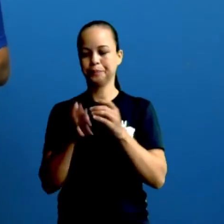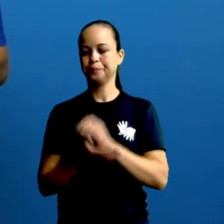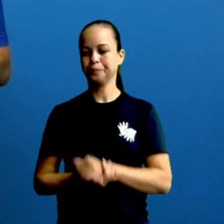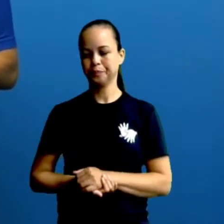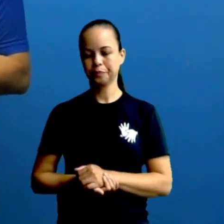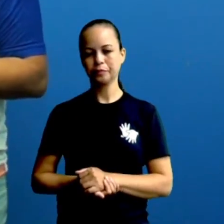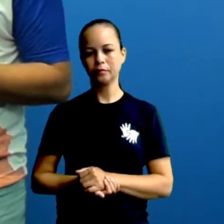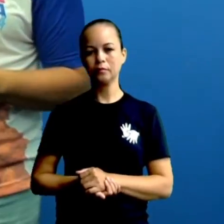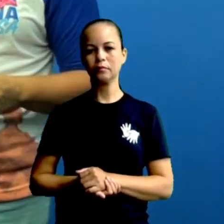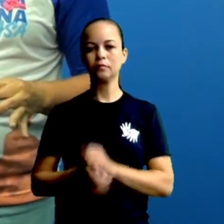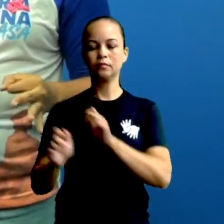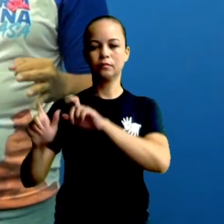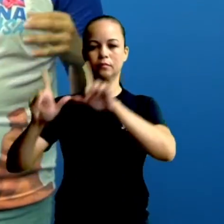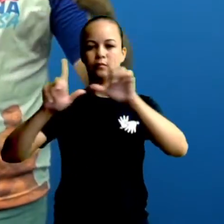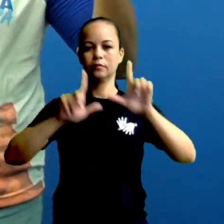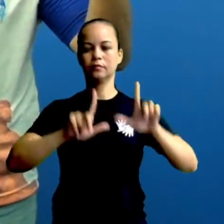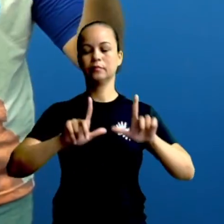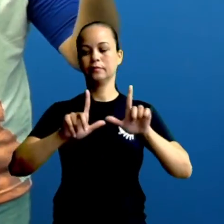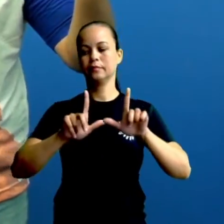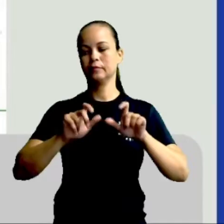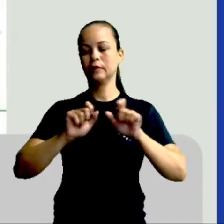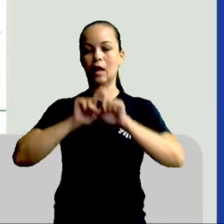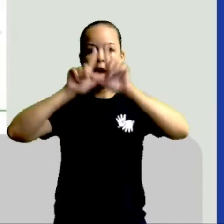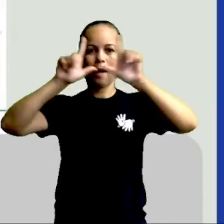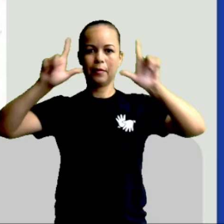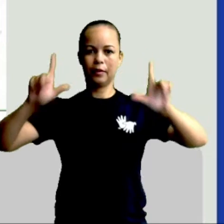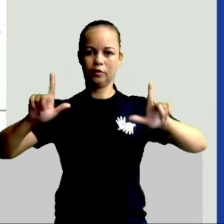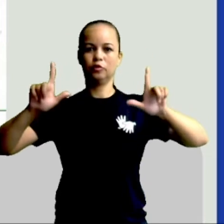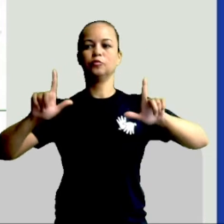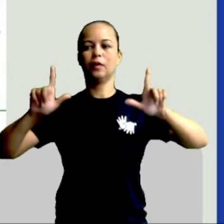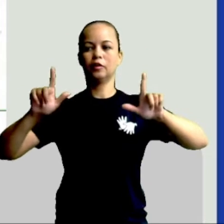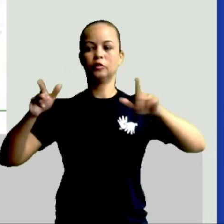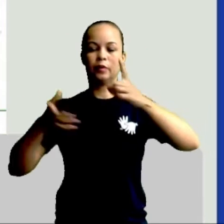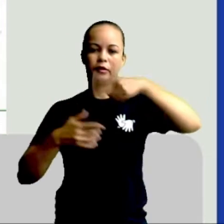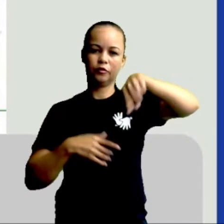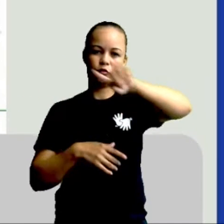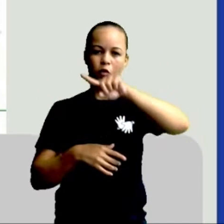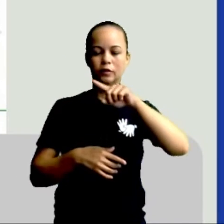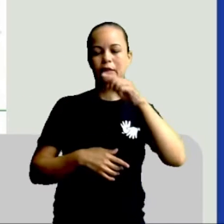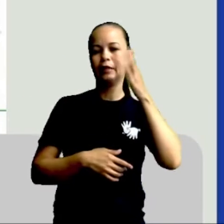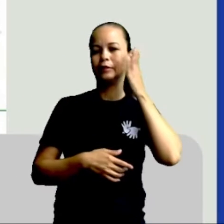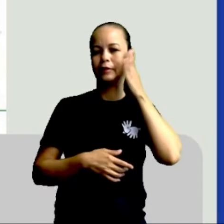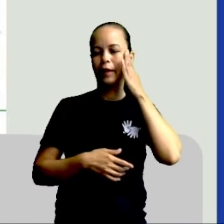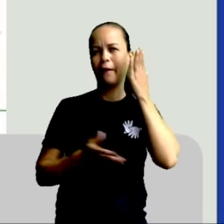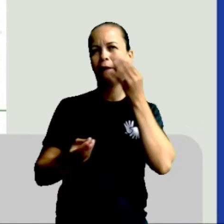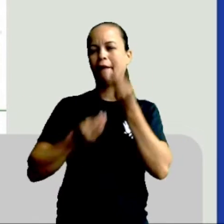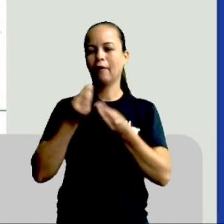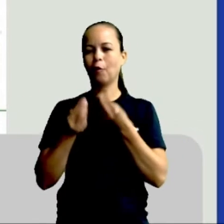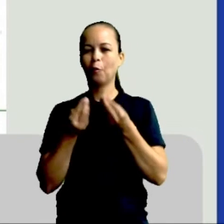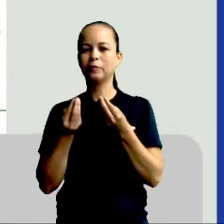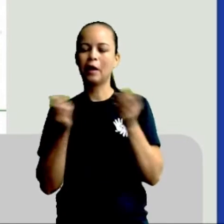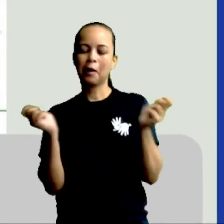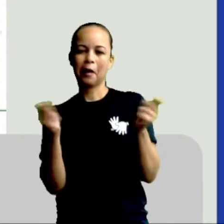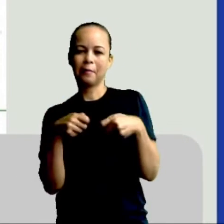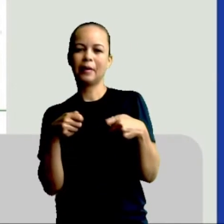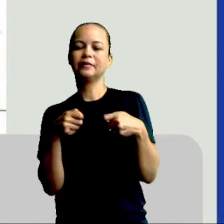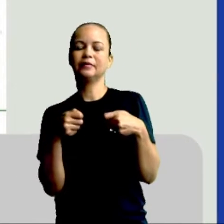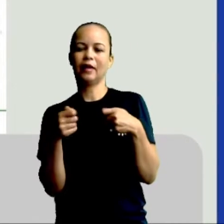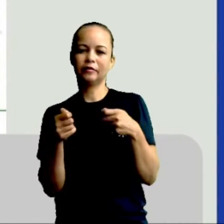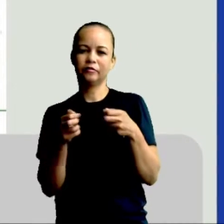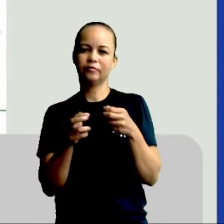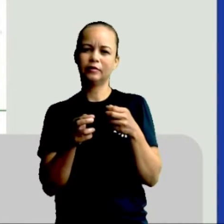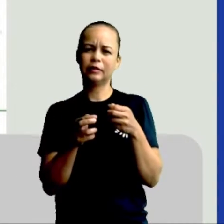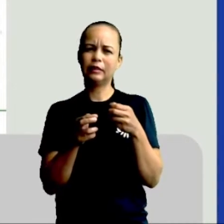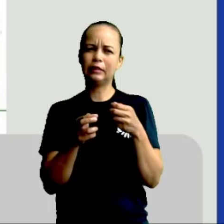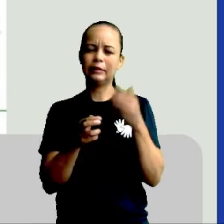favor, produção. E já vou pedir para a produção abrir essa imagem para que esse aluno possa ter assim, vamos dizer assim, a capacidade de fazer